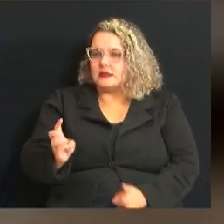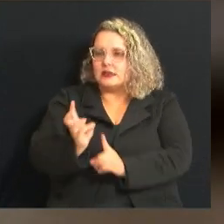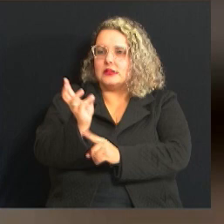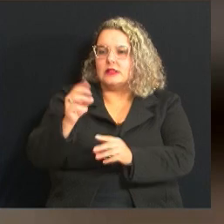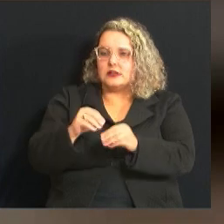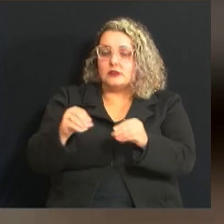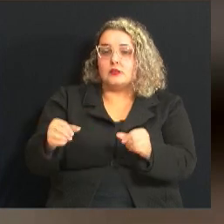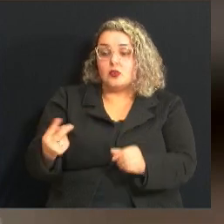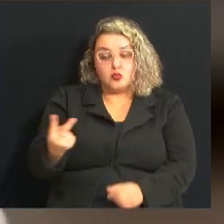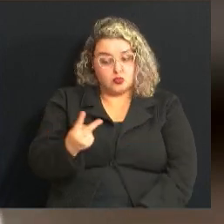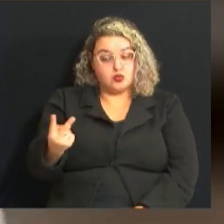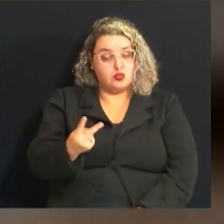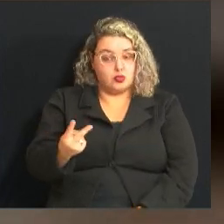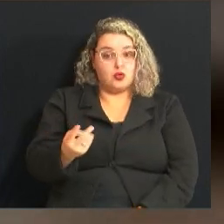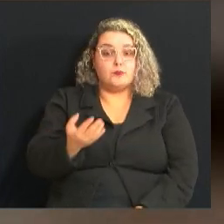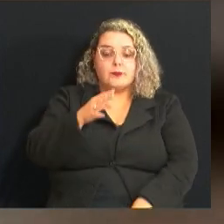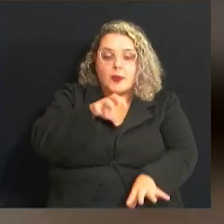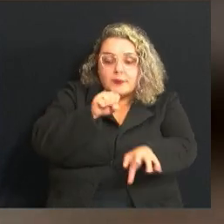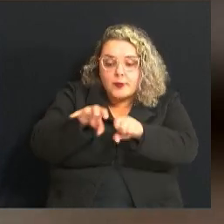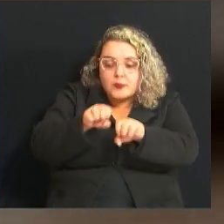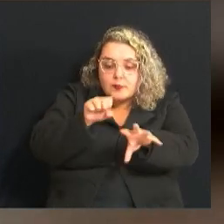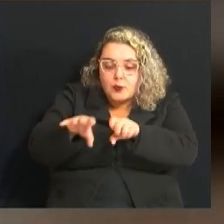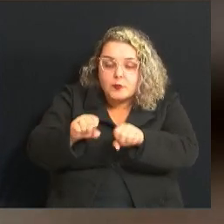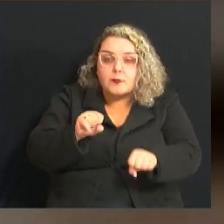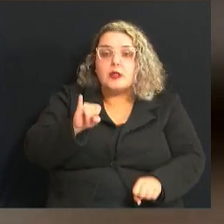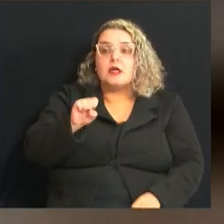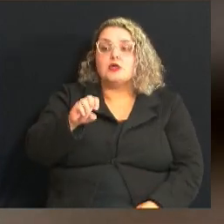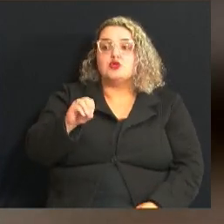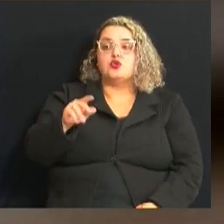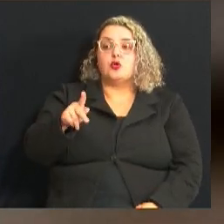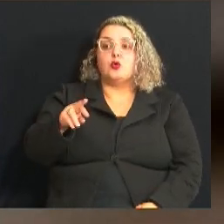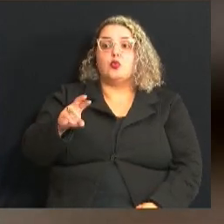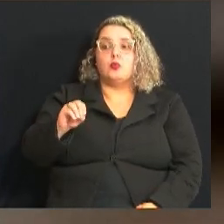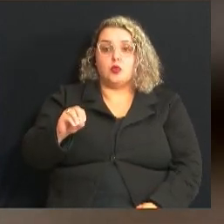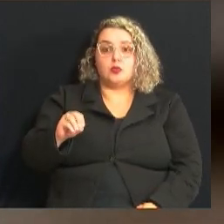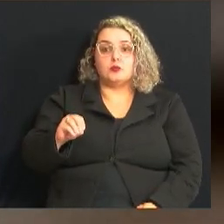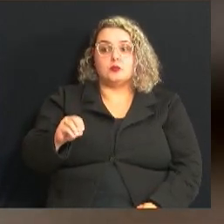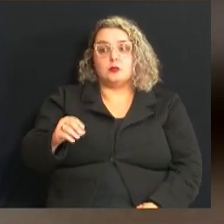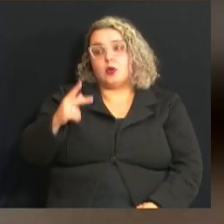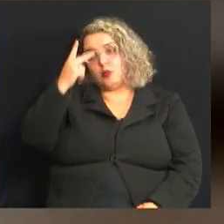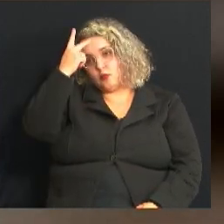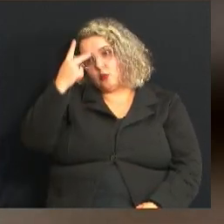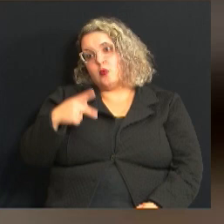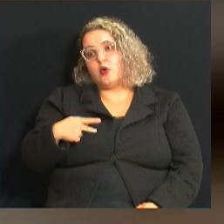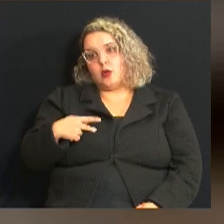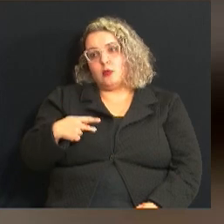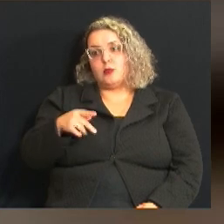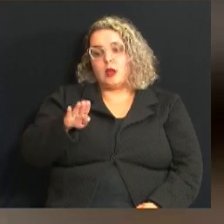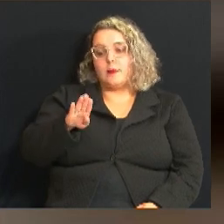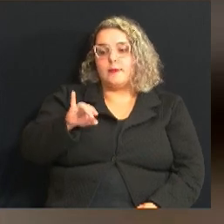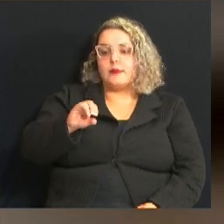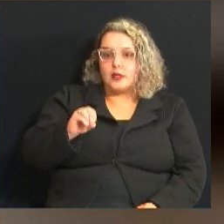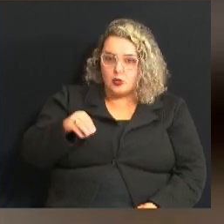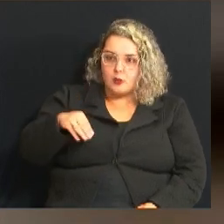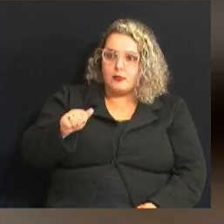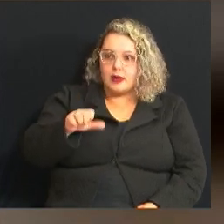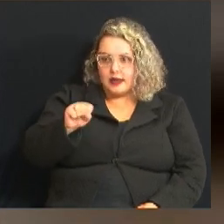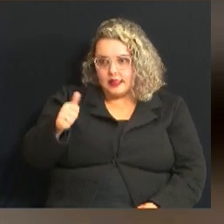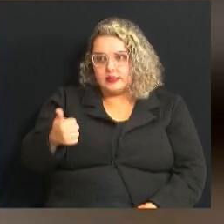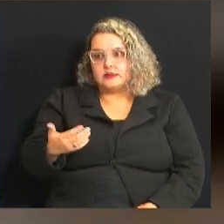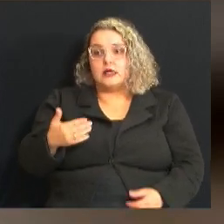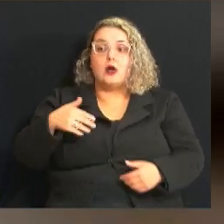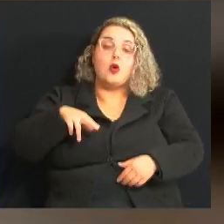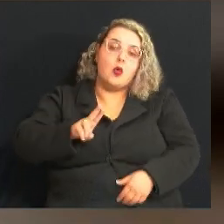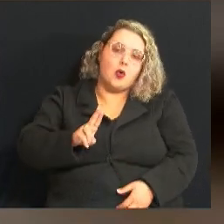isopor e usam isso seja para incorporar no próprio organismo, para formar biomassa, ou então expelem